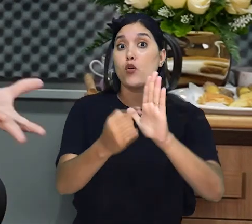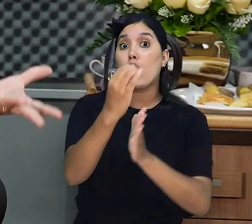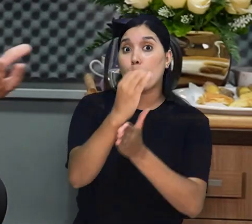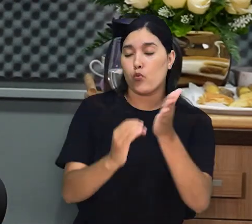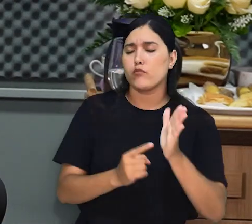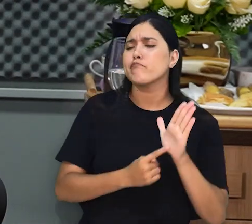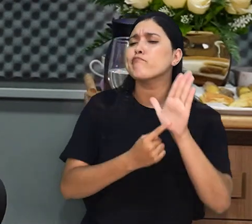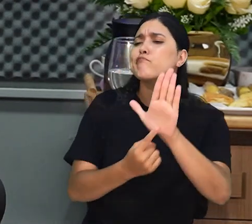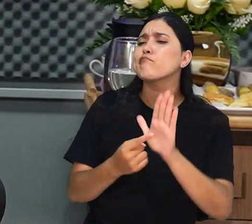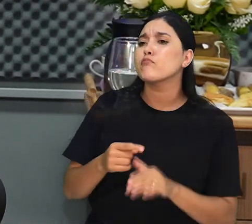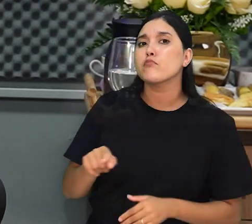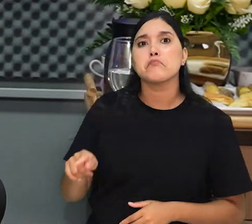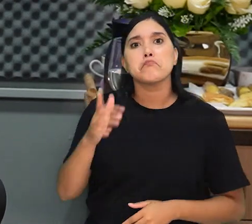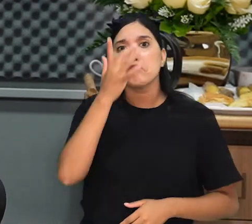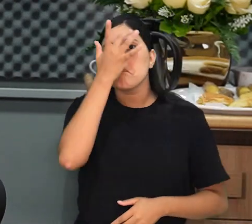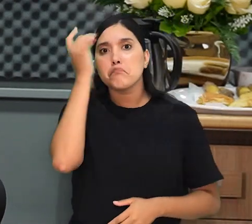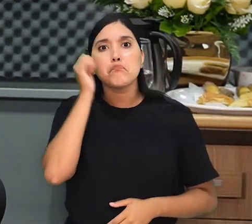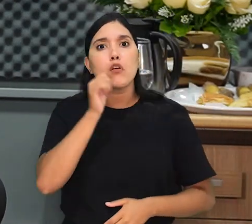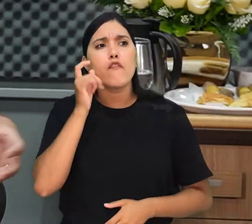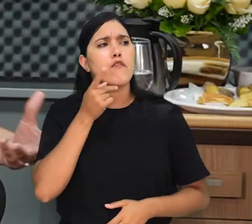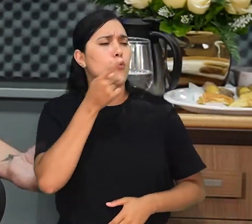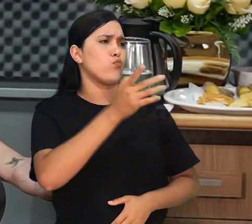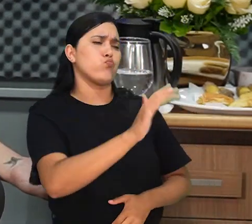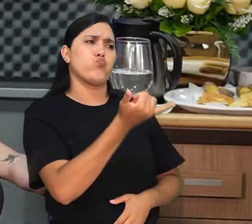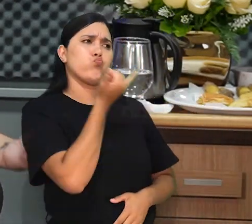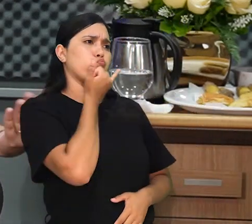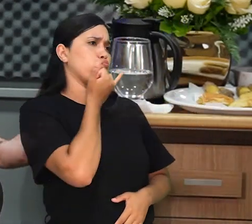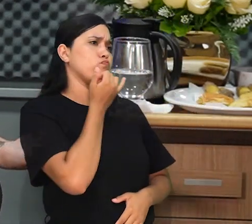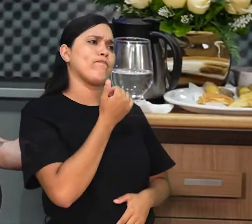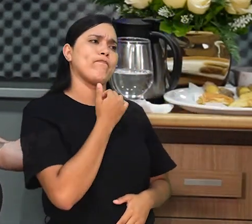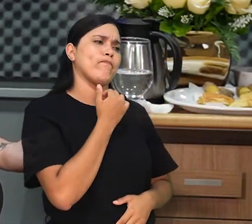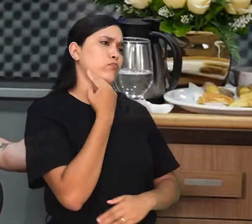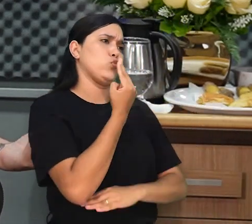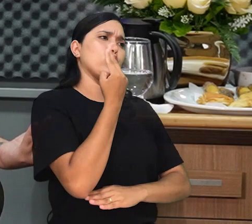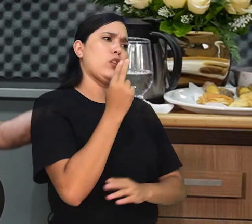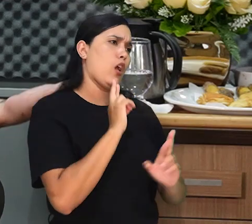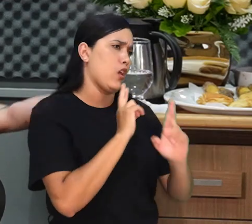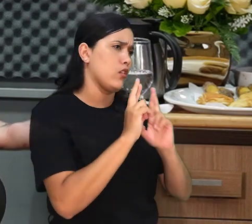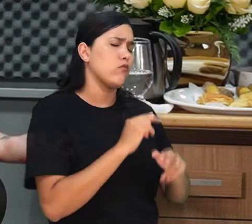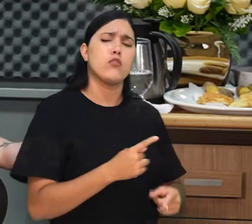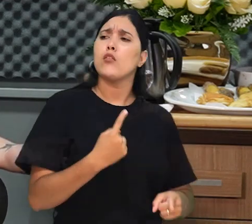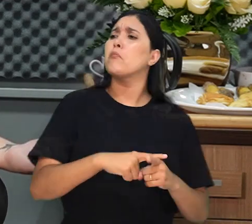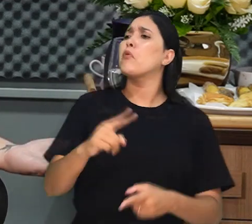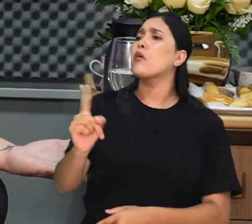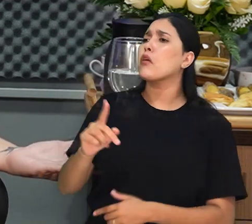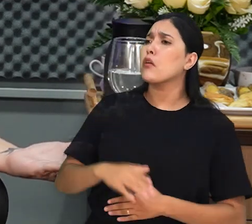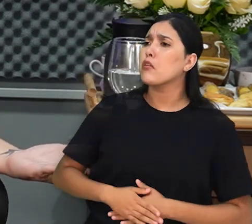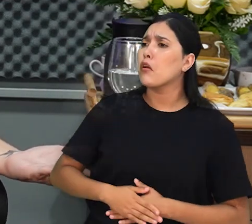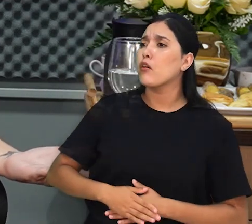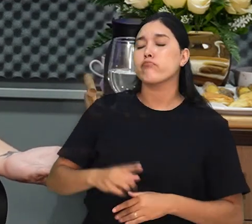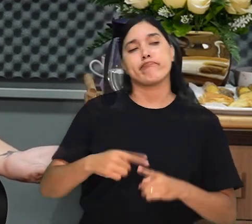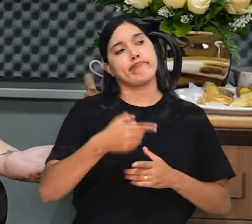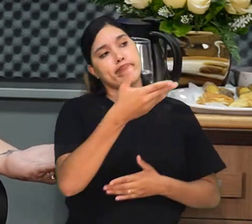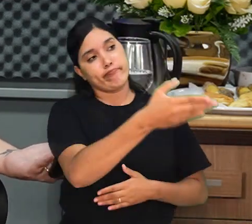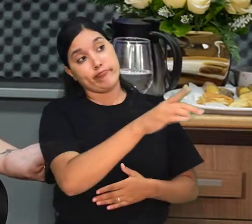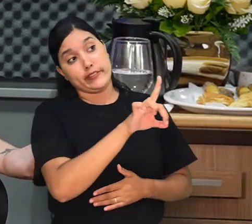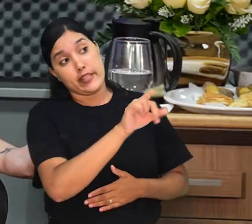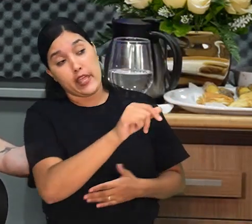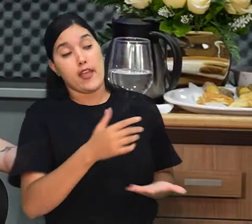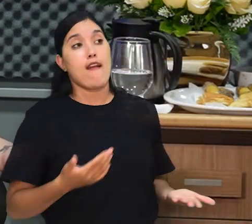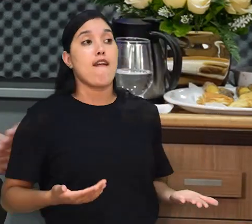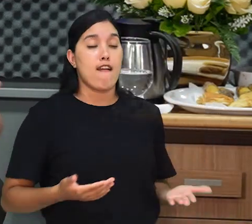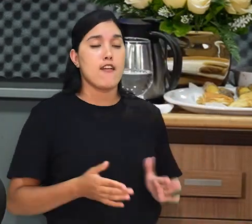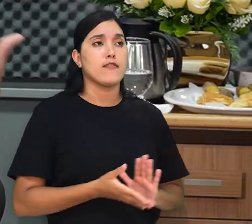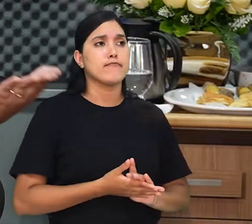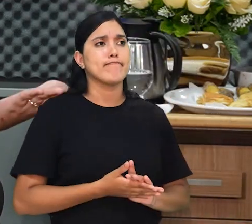não iam poder fazer entrevista com ele. Aí ela questionou, mas por que não? Ele é deficiente auditivo. Ele disse não,